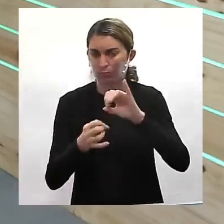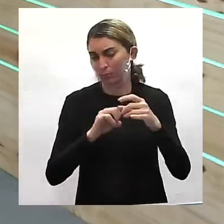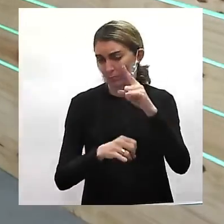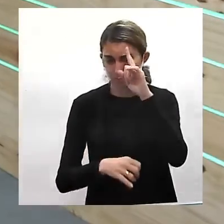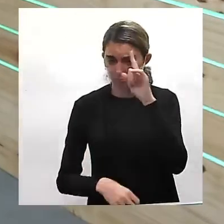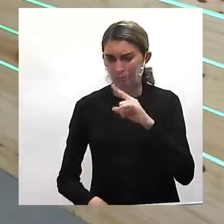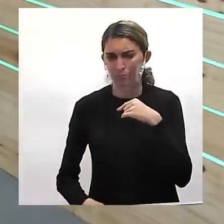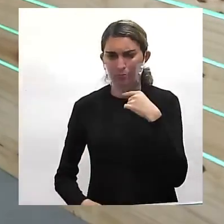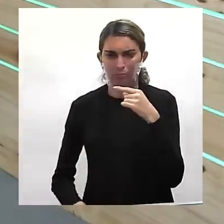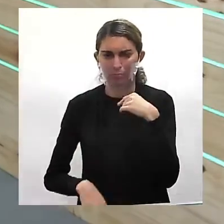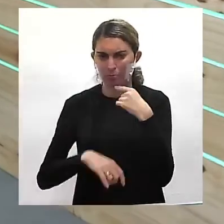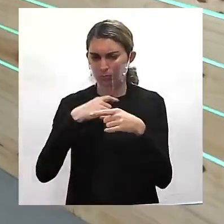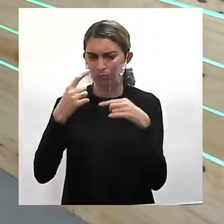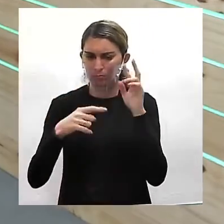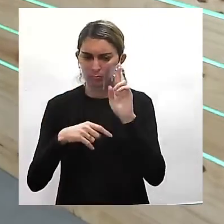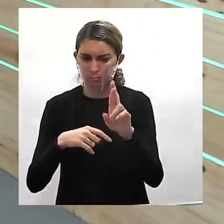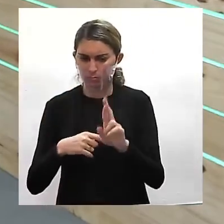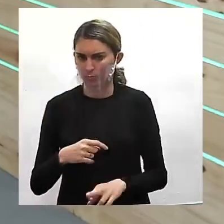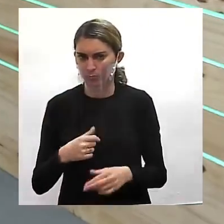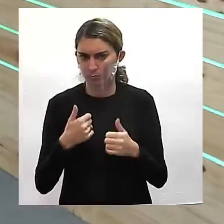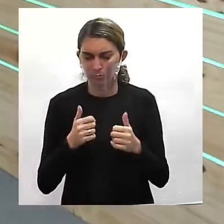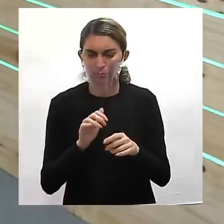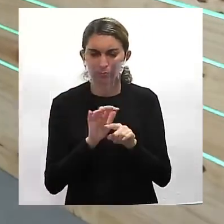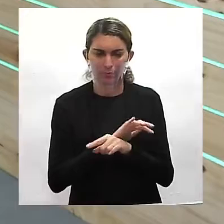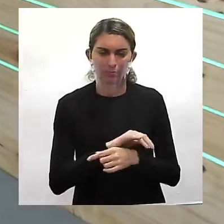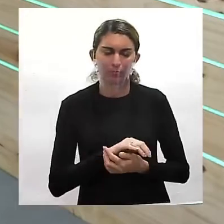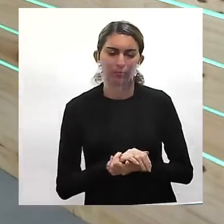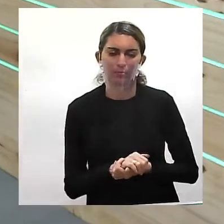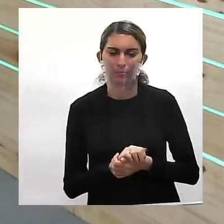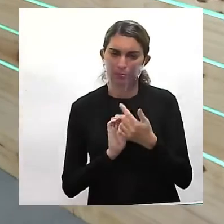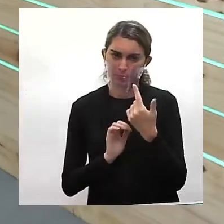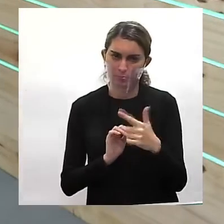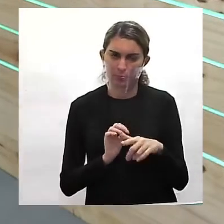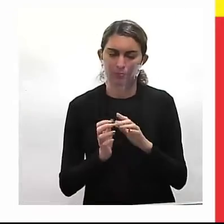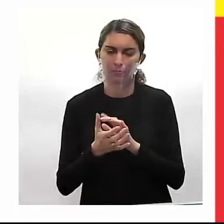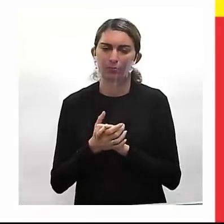não vai conseguir resolver a questão. Bora para mais uma?